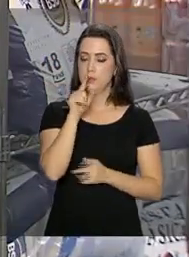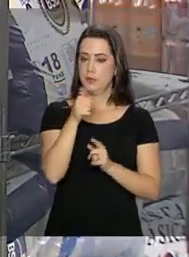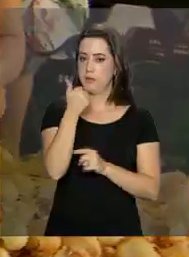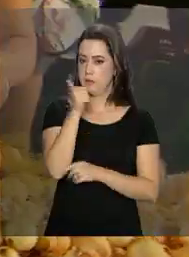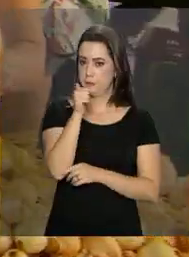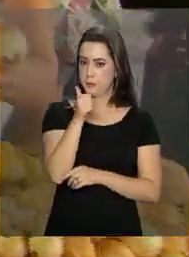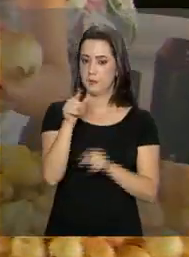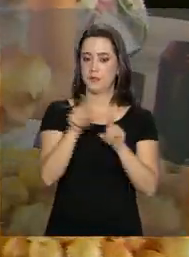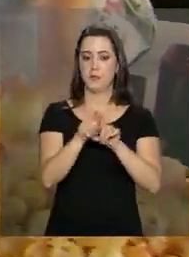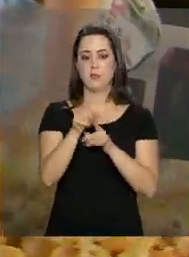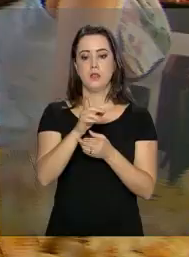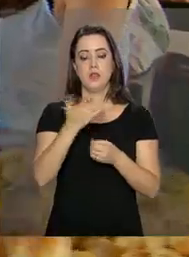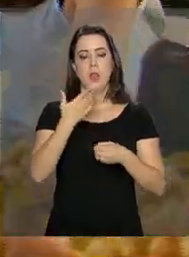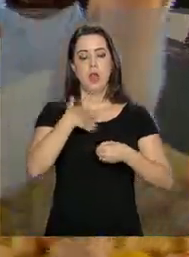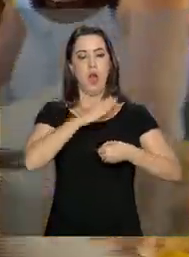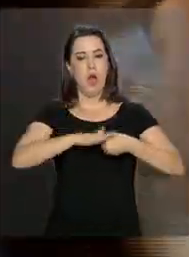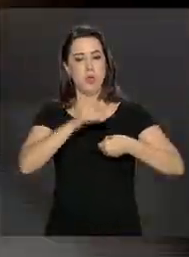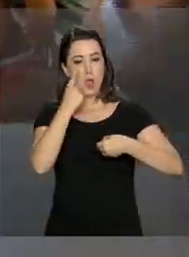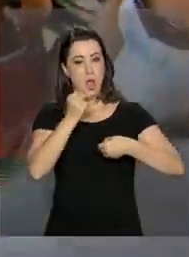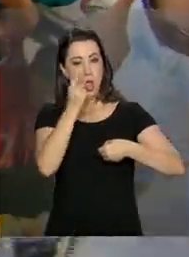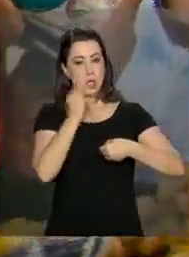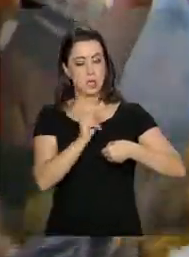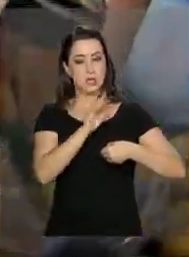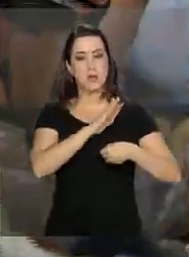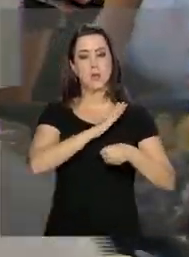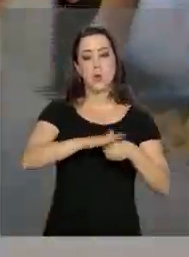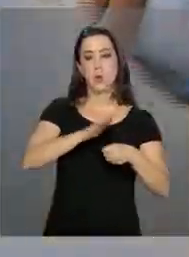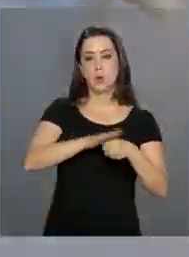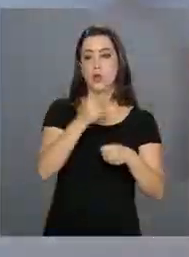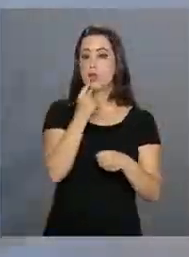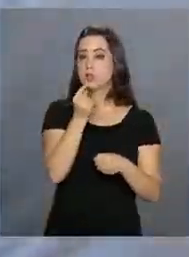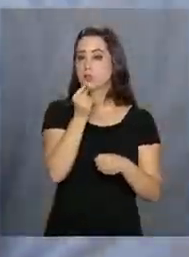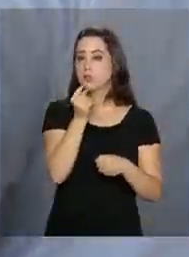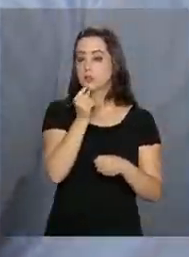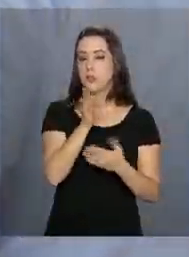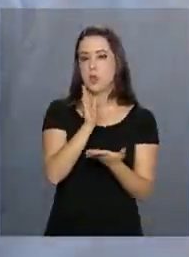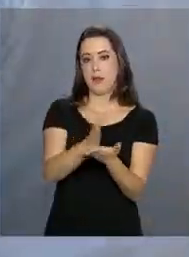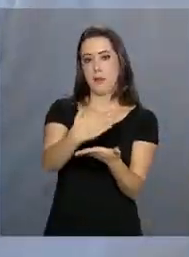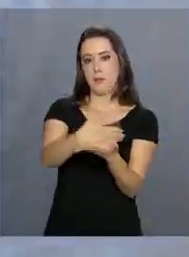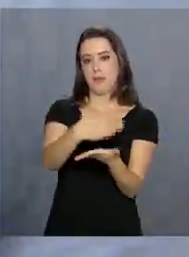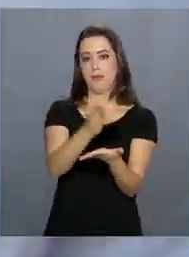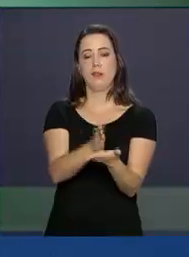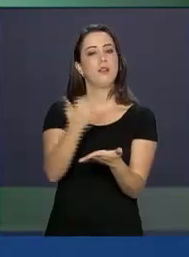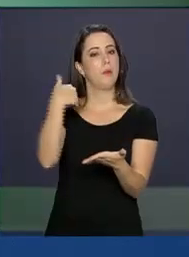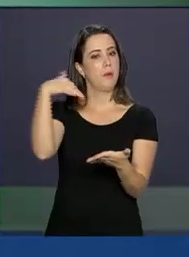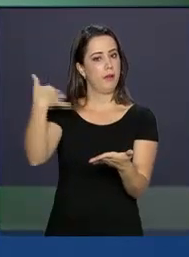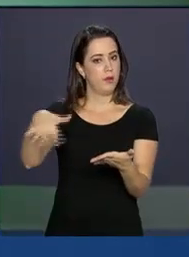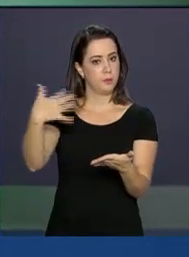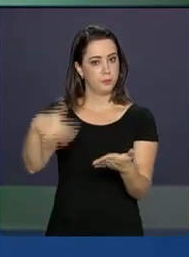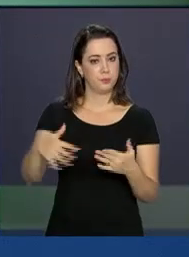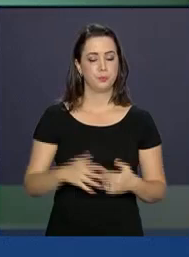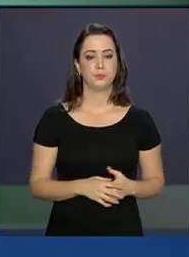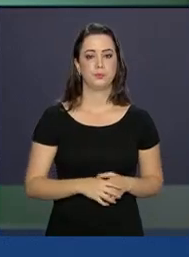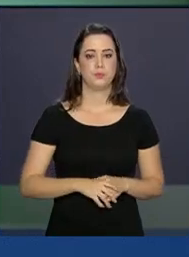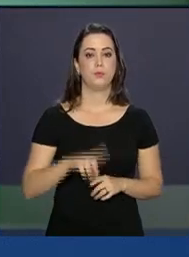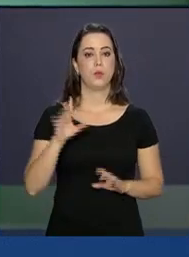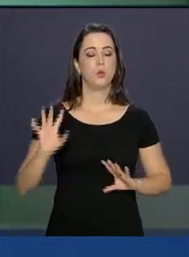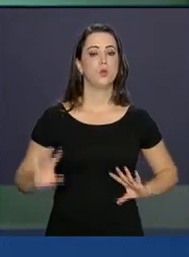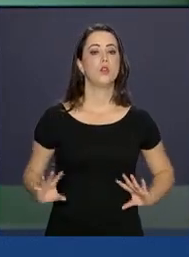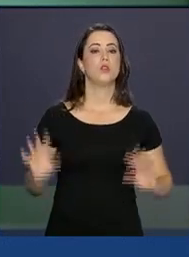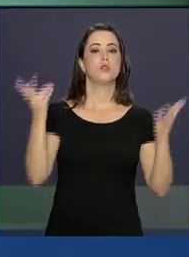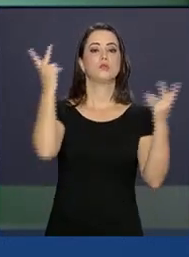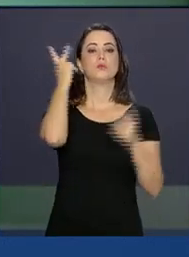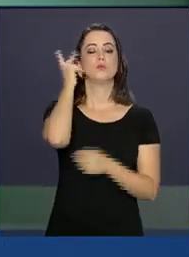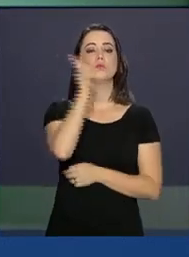bebidas a cebola o tomate ea batata inglesa ficaram mais caros e durante um evento em são paulo